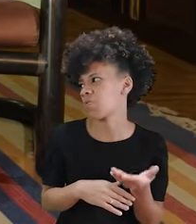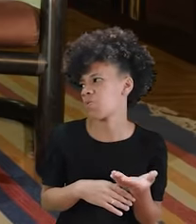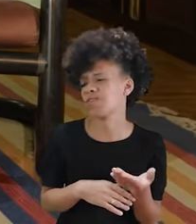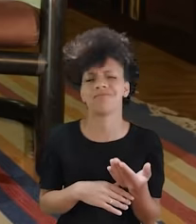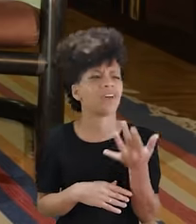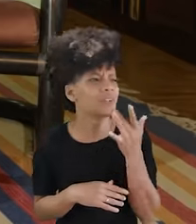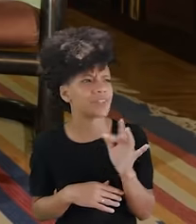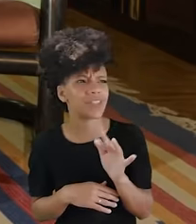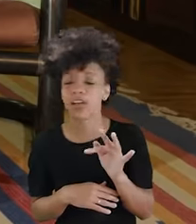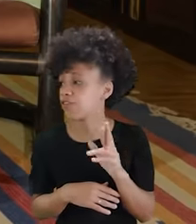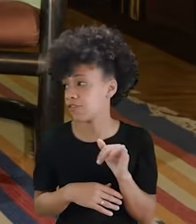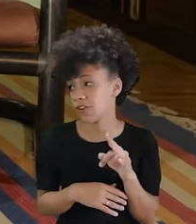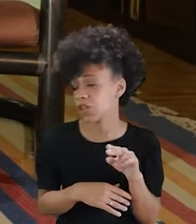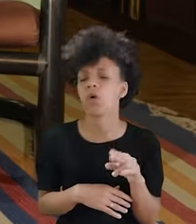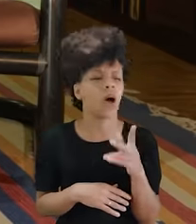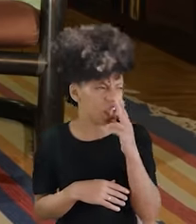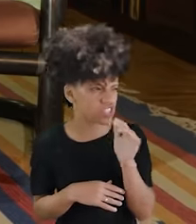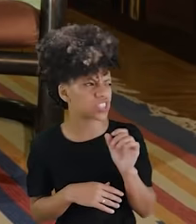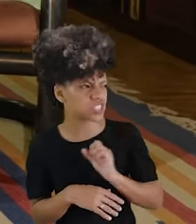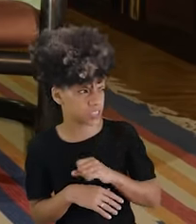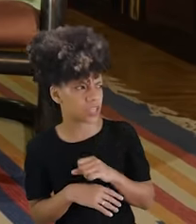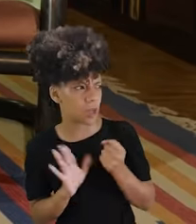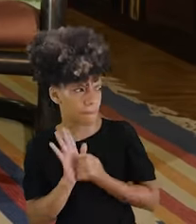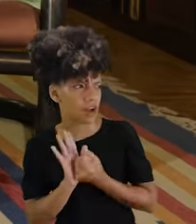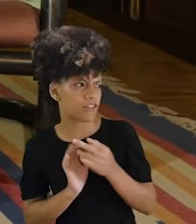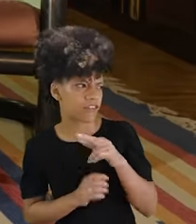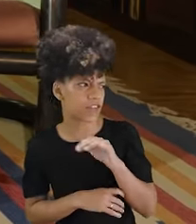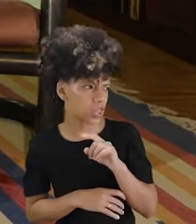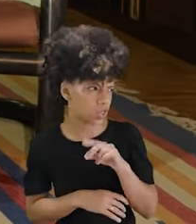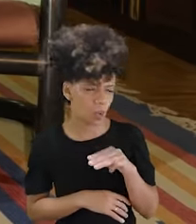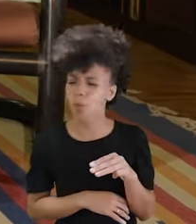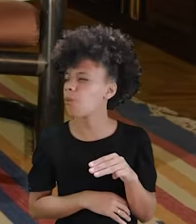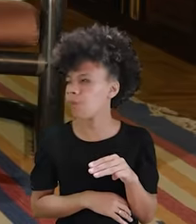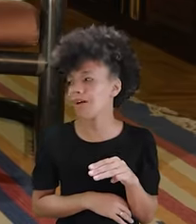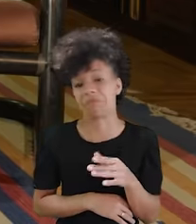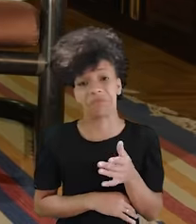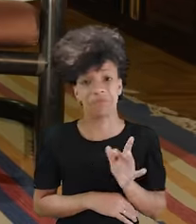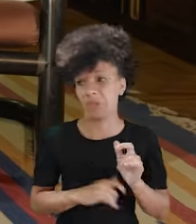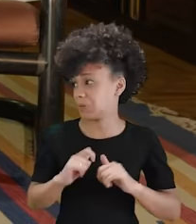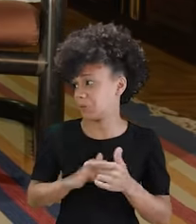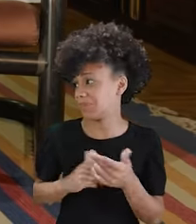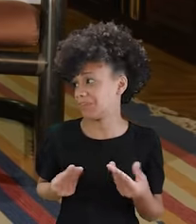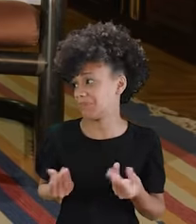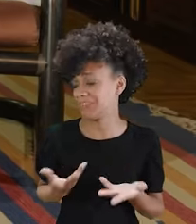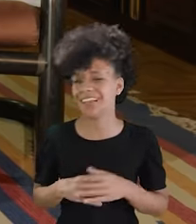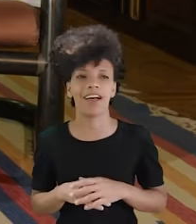frio vídeo não teve sério não é Freedom sentindo muito